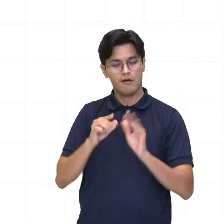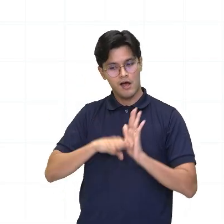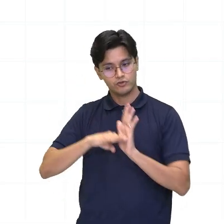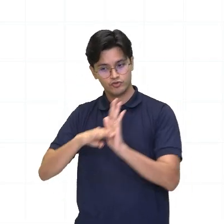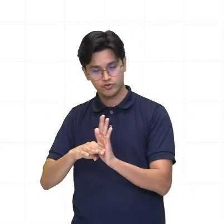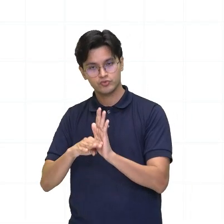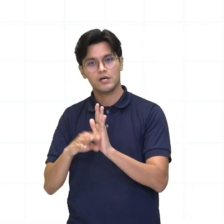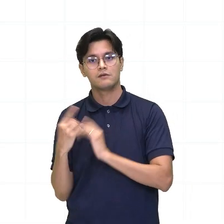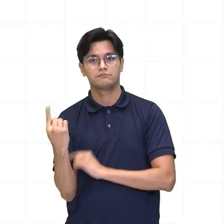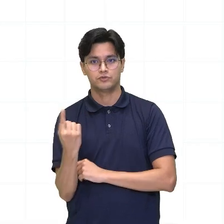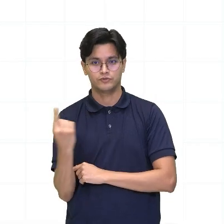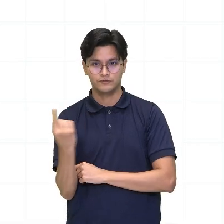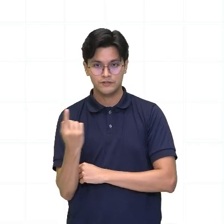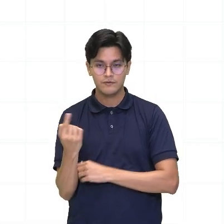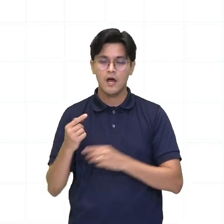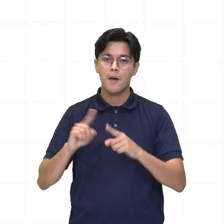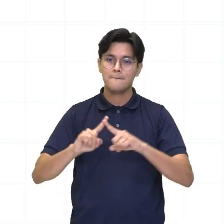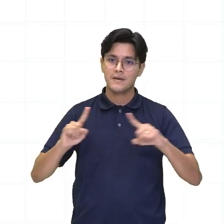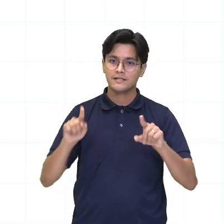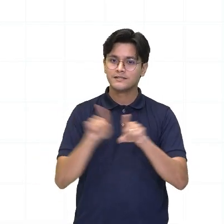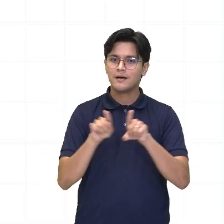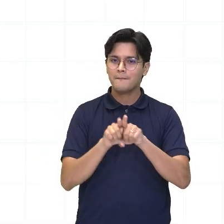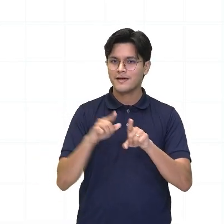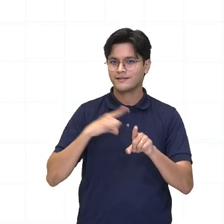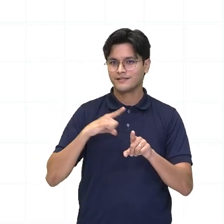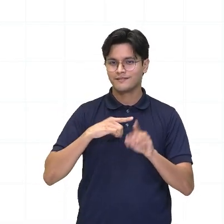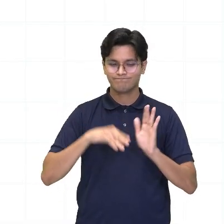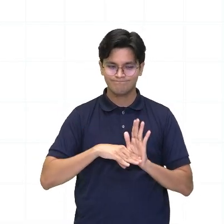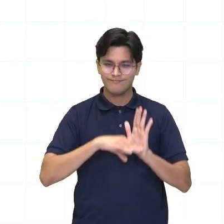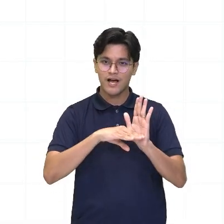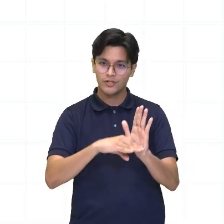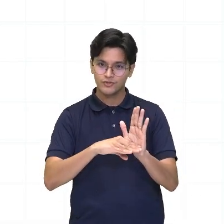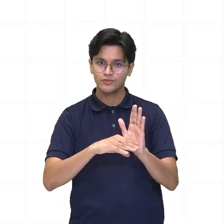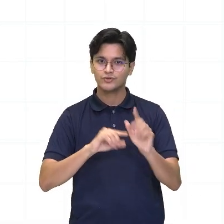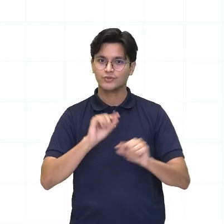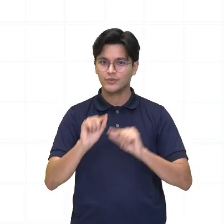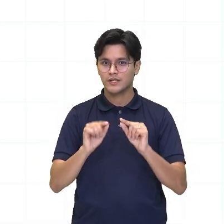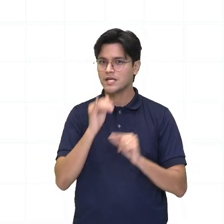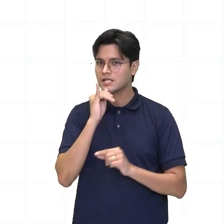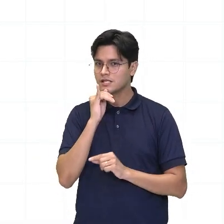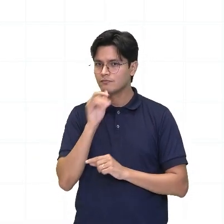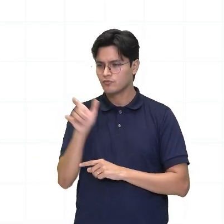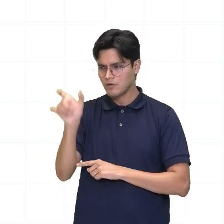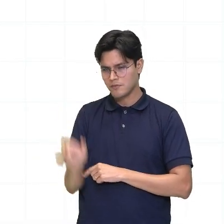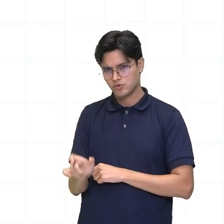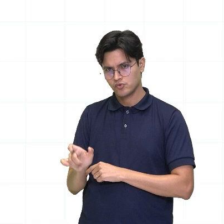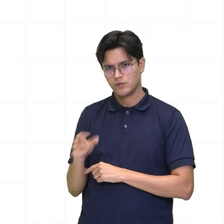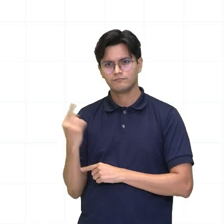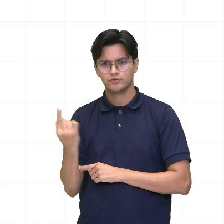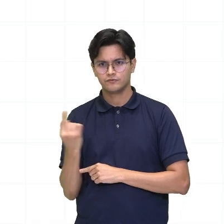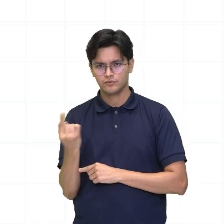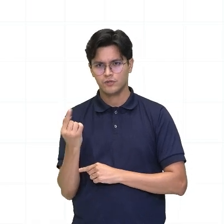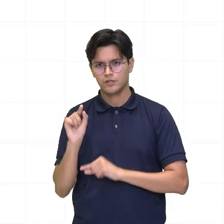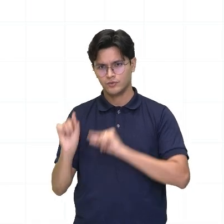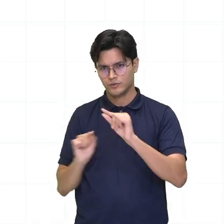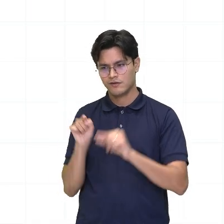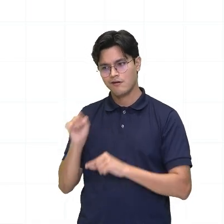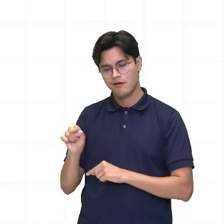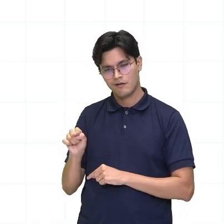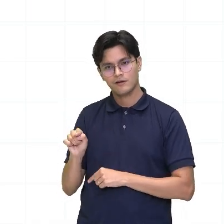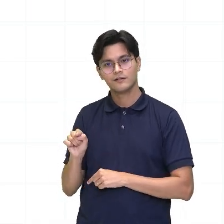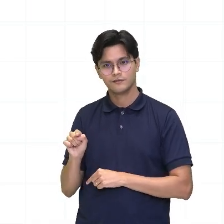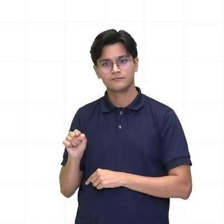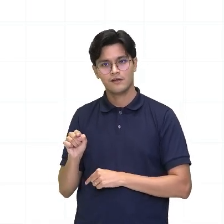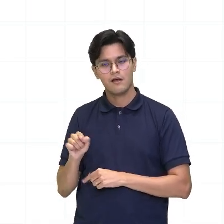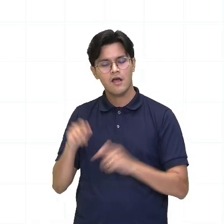a vacina ela traz muitos benefícios, tá? E alguns deles são individuais, né, quando te protegem, ou seja, quando